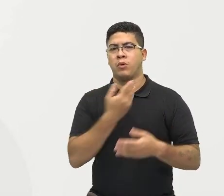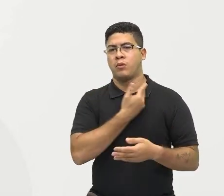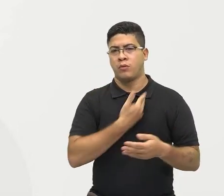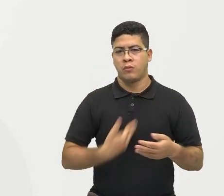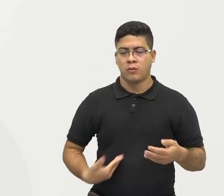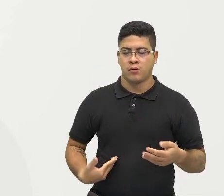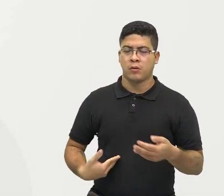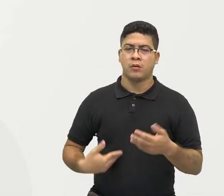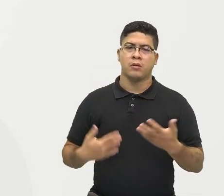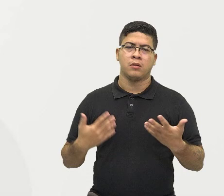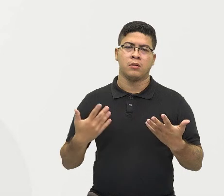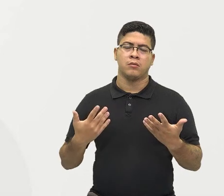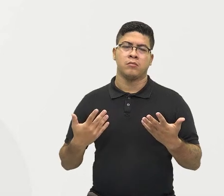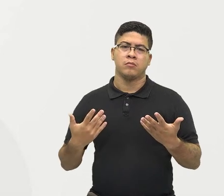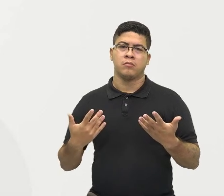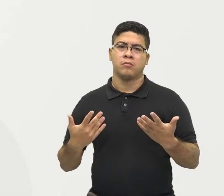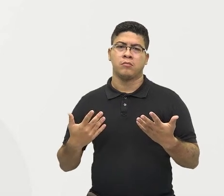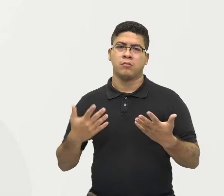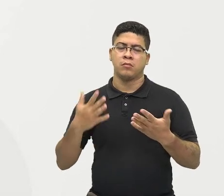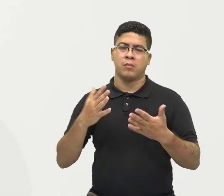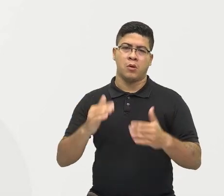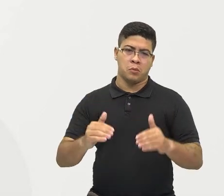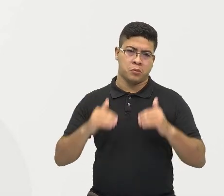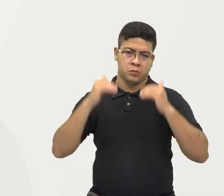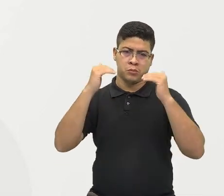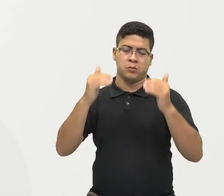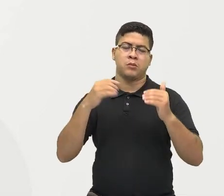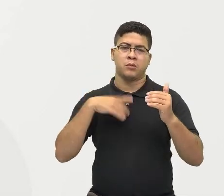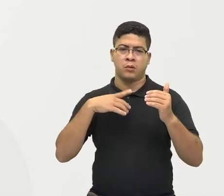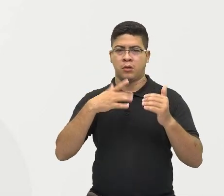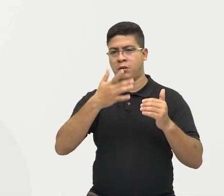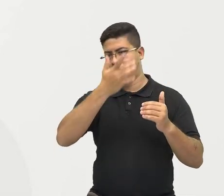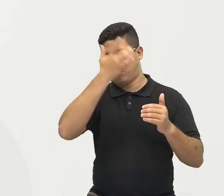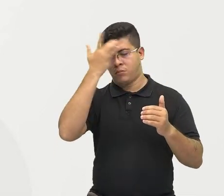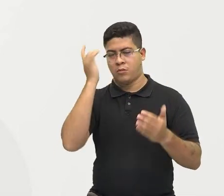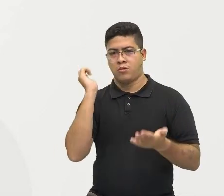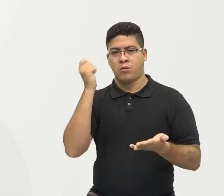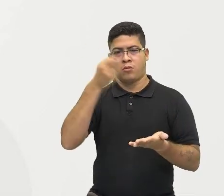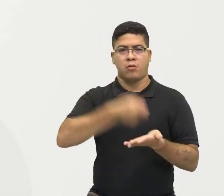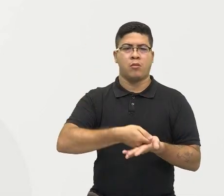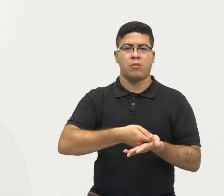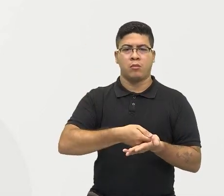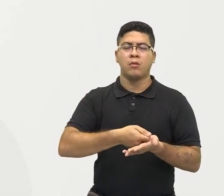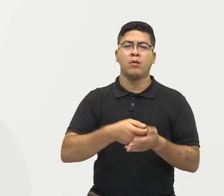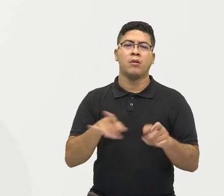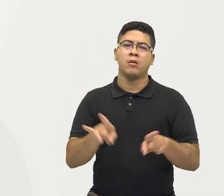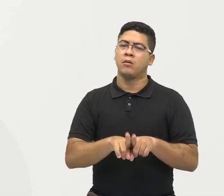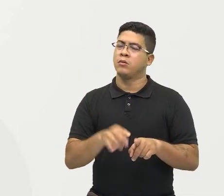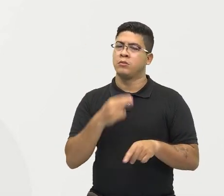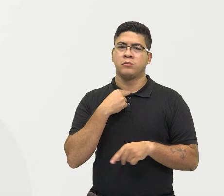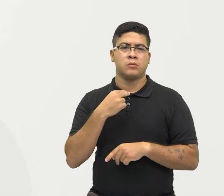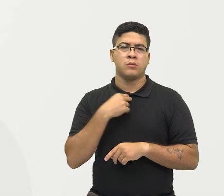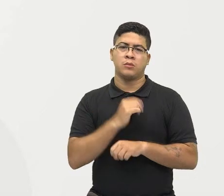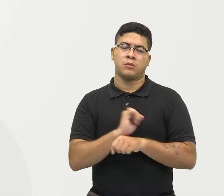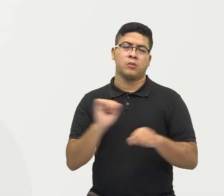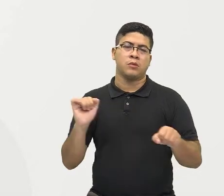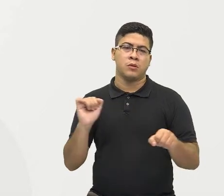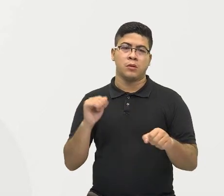governador, vamos procurar a elite para bancar essa revista. Não podia,